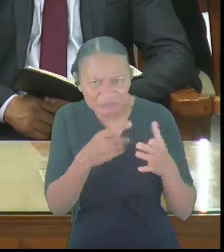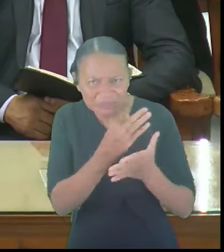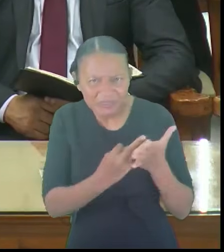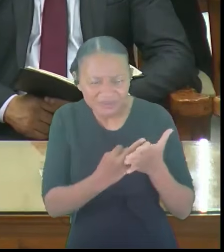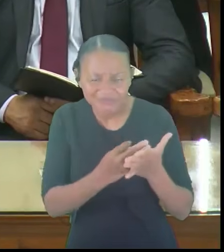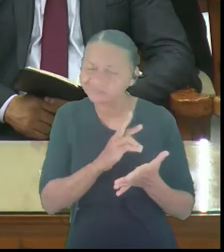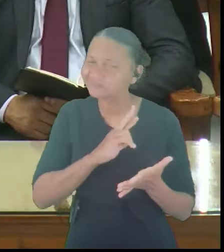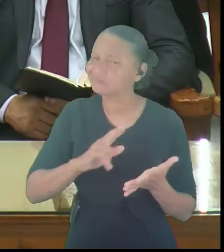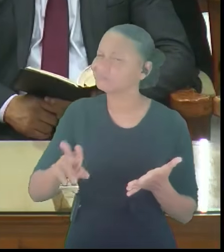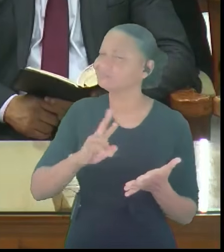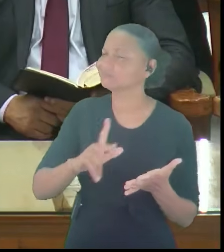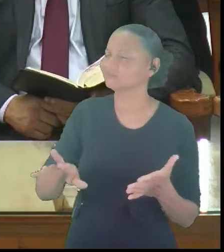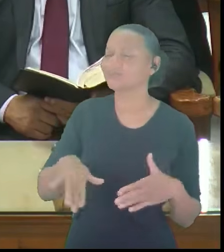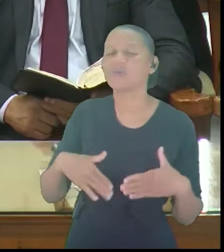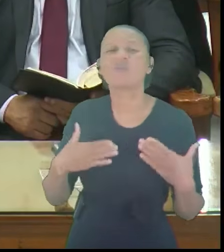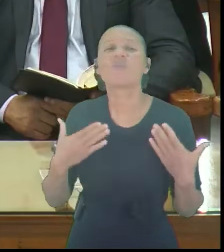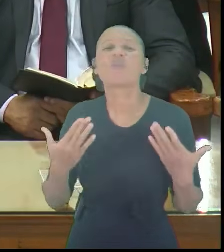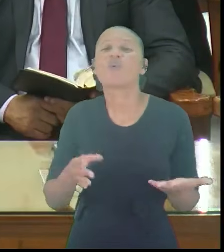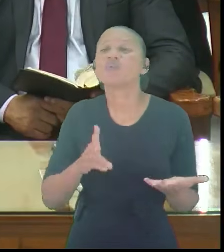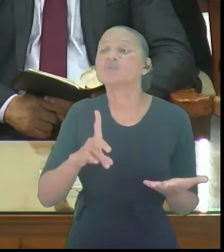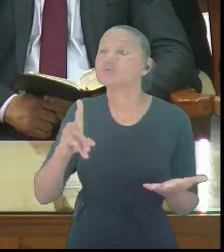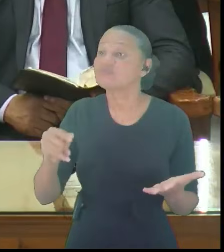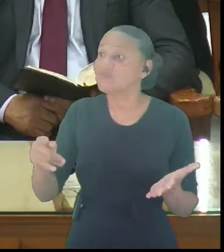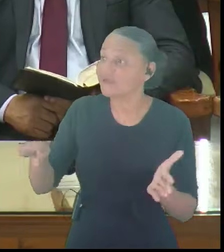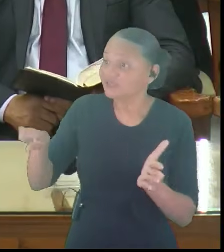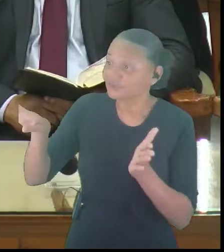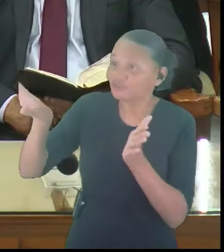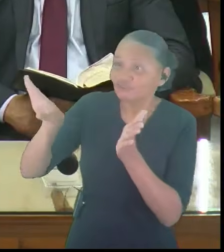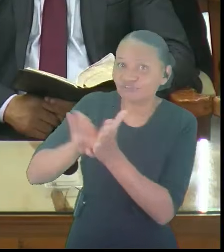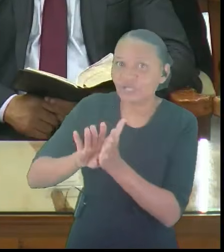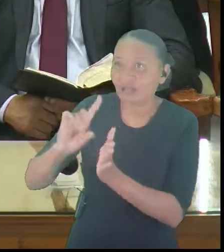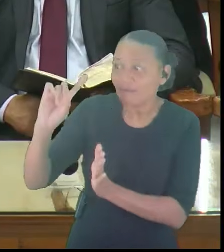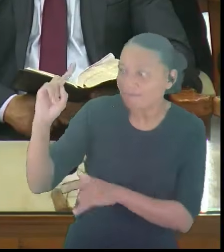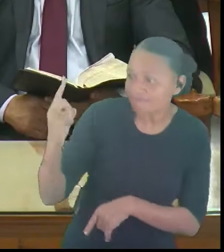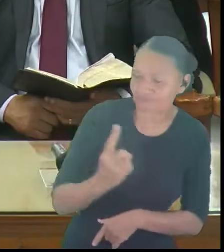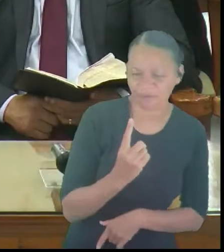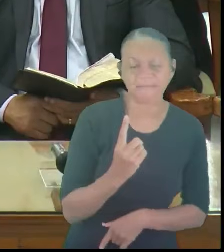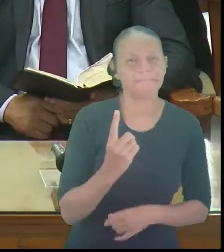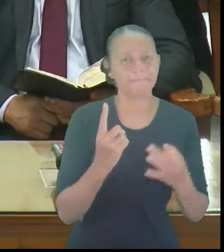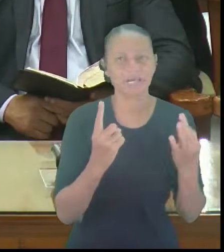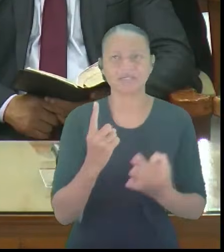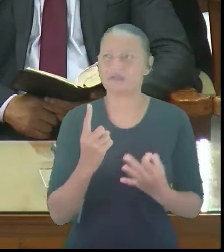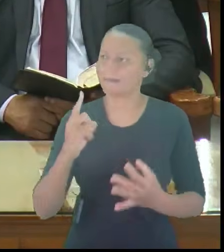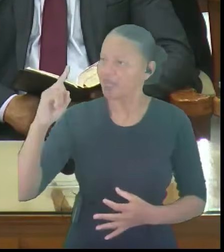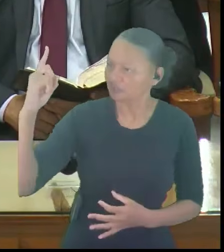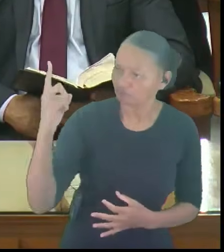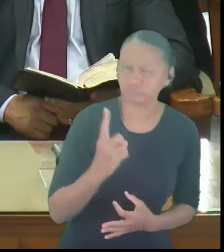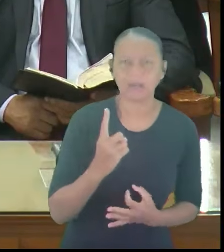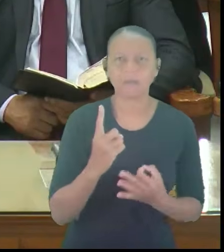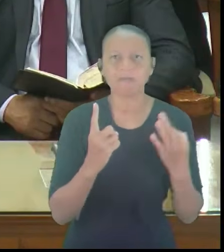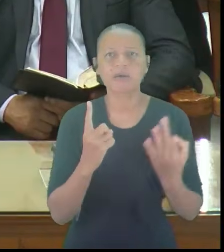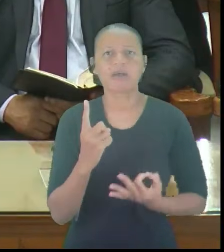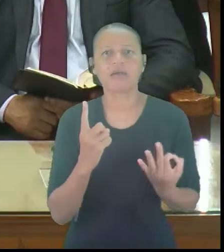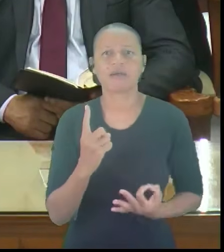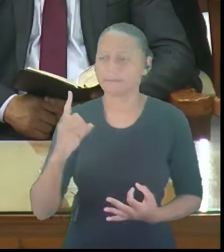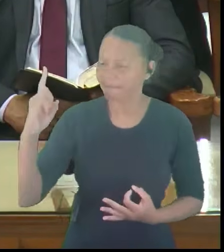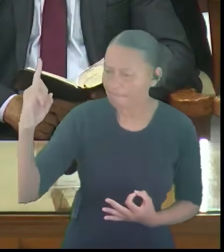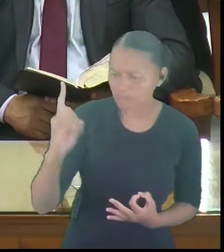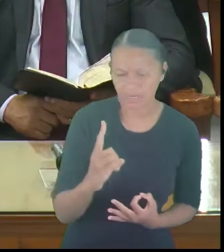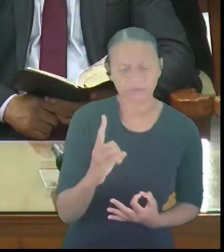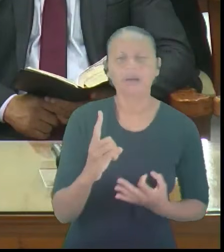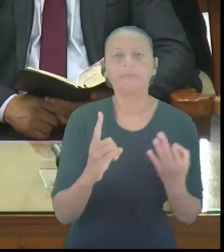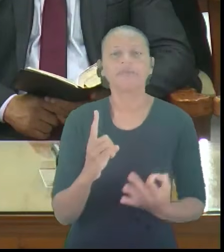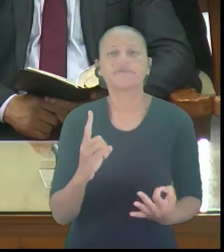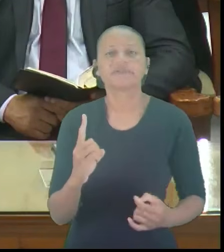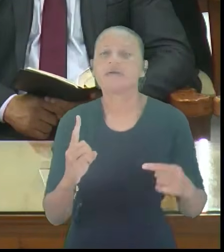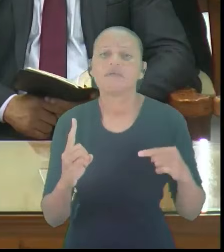Não. Quando é que vai chegar o que é perfeito? Quando é que vai chegar a perfeição? Quando é que vai chegar a perfeição?